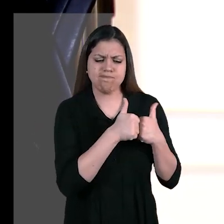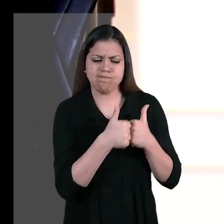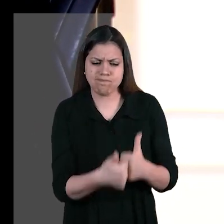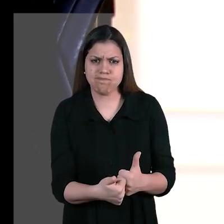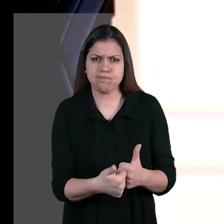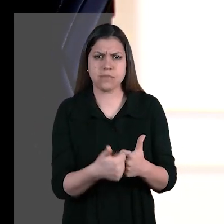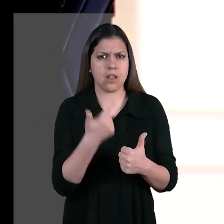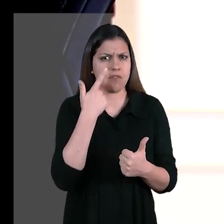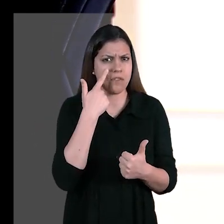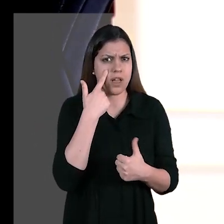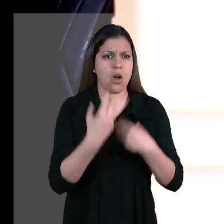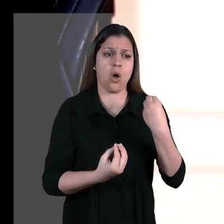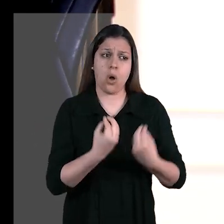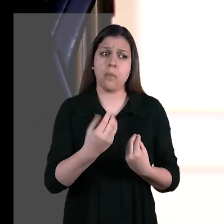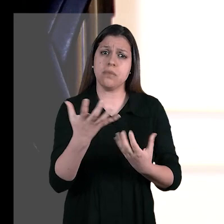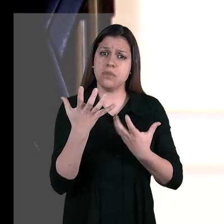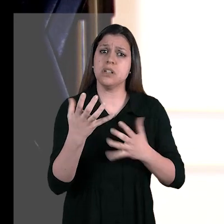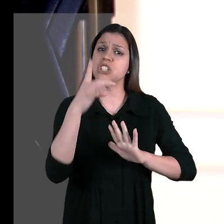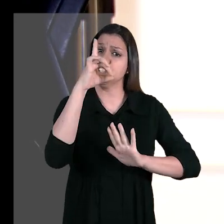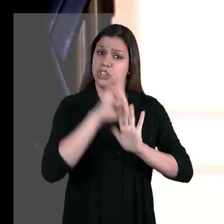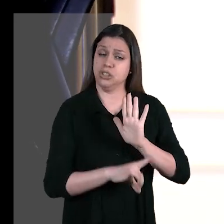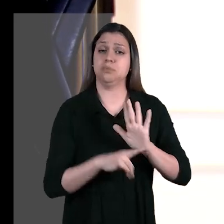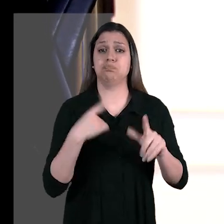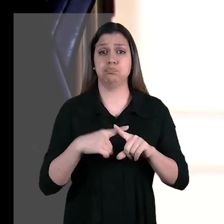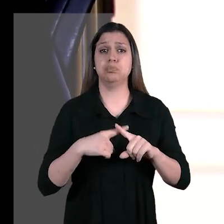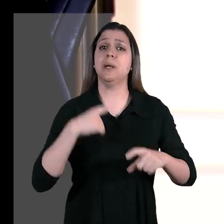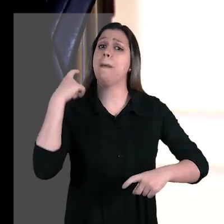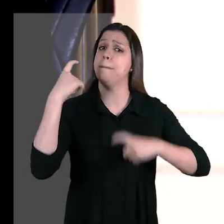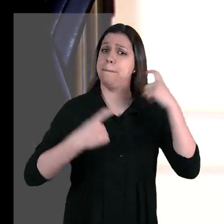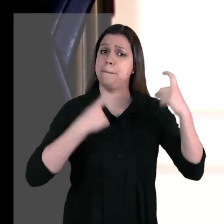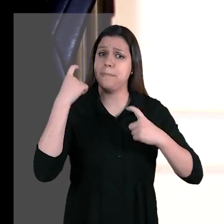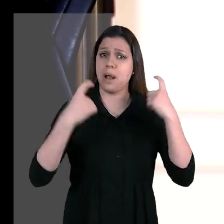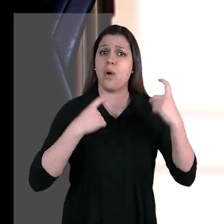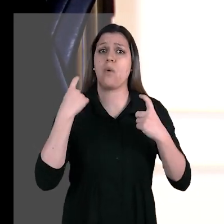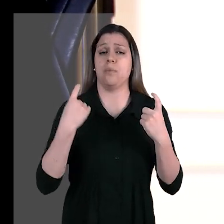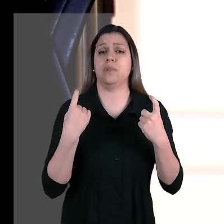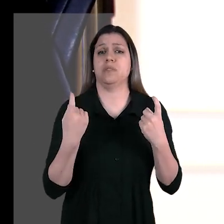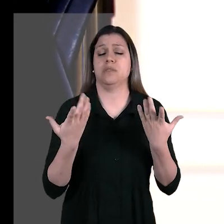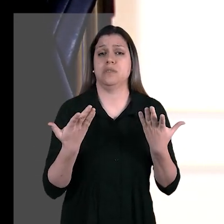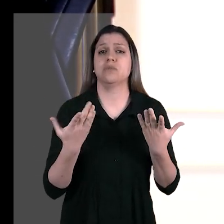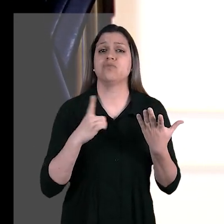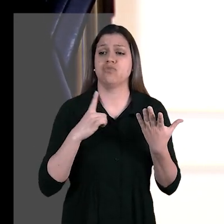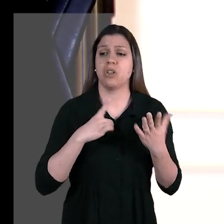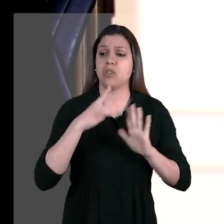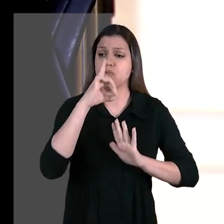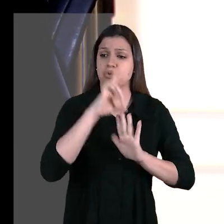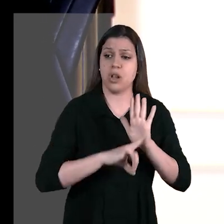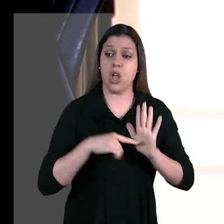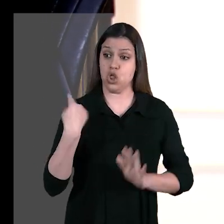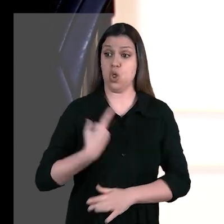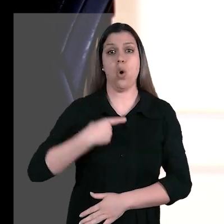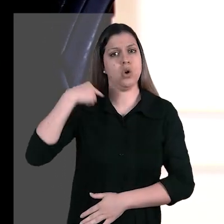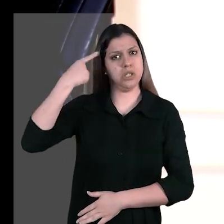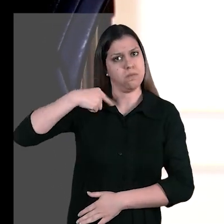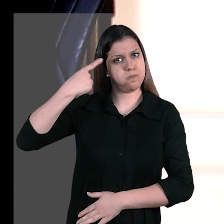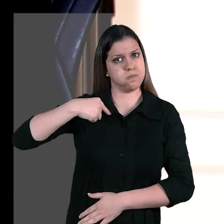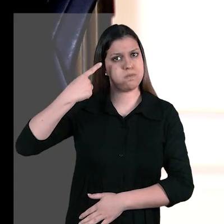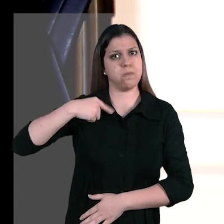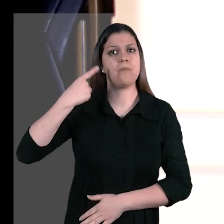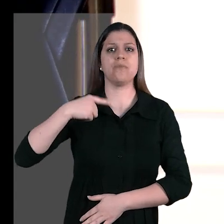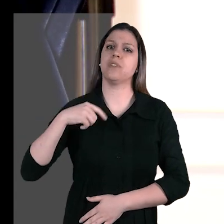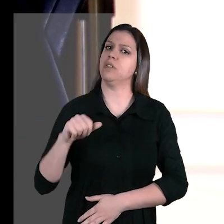de preservação dos direitos, uma preocupação enquanto instituição e nós, enquanto